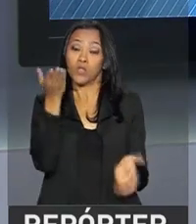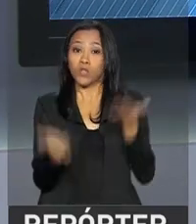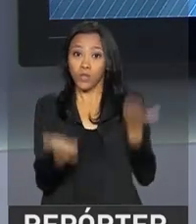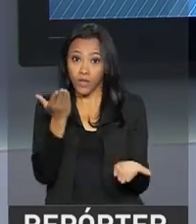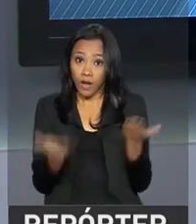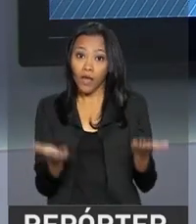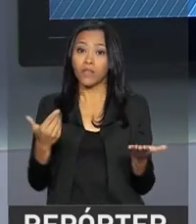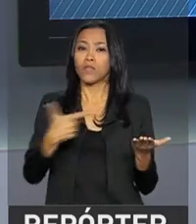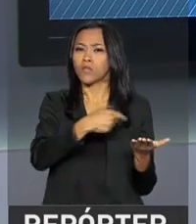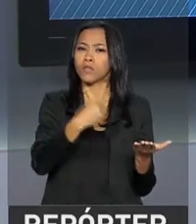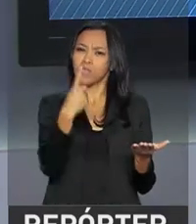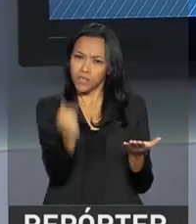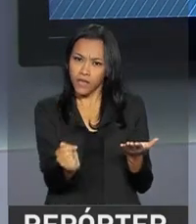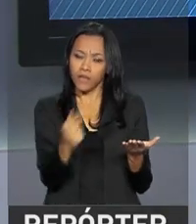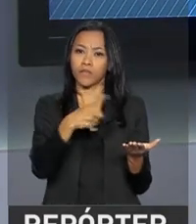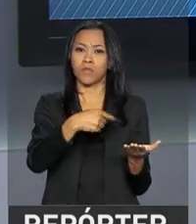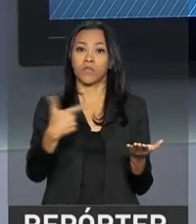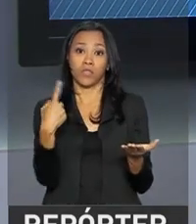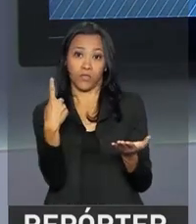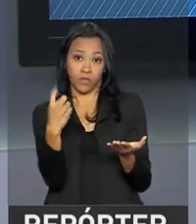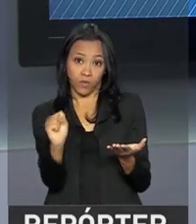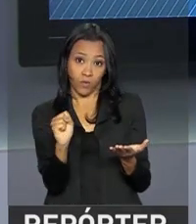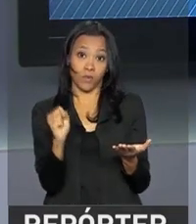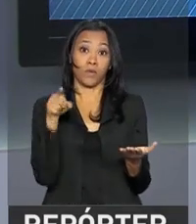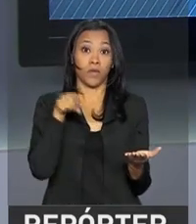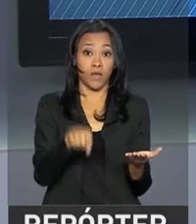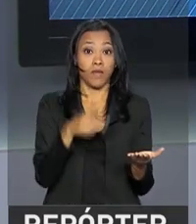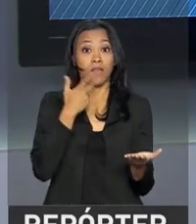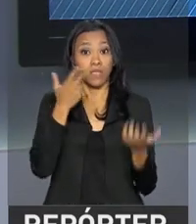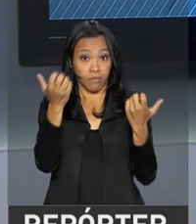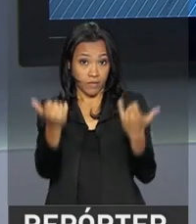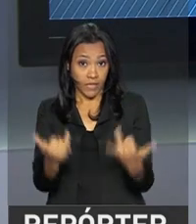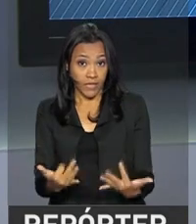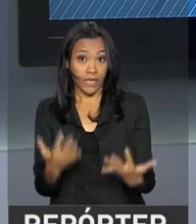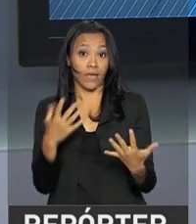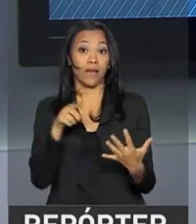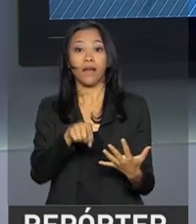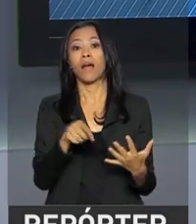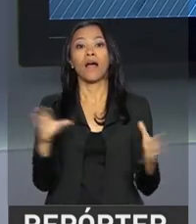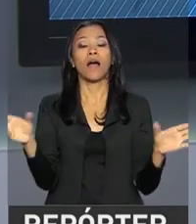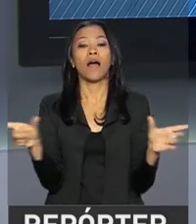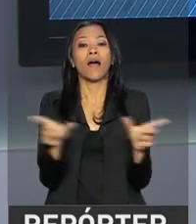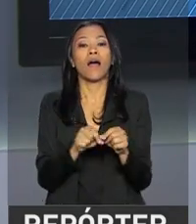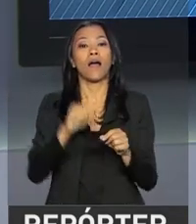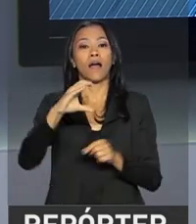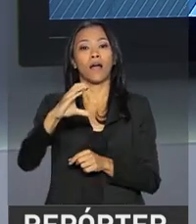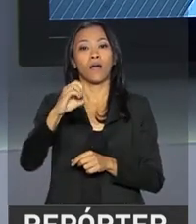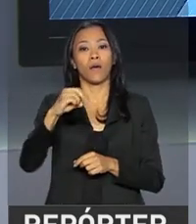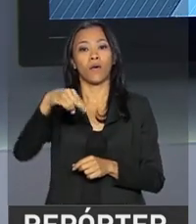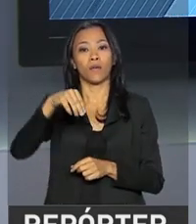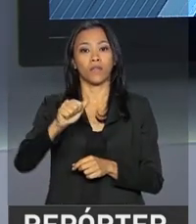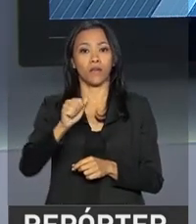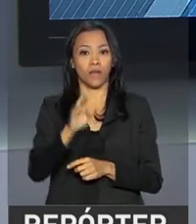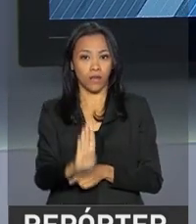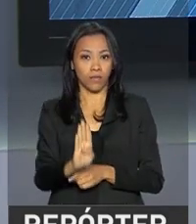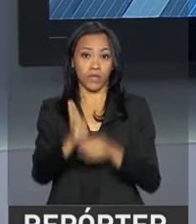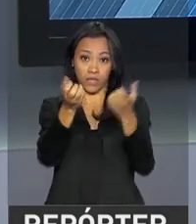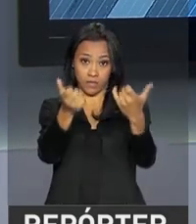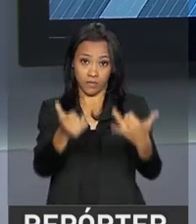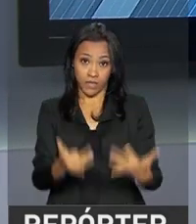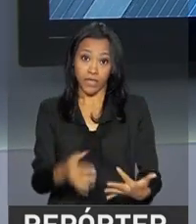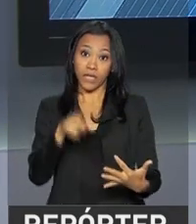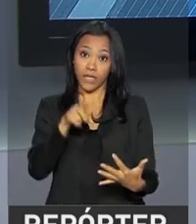a previsão divulgada pela companhia nacional de abastecimento aponta um recuo em relação à safra anterior mas na avaliação da conab esse